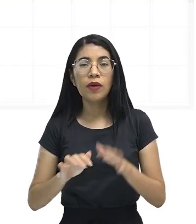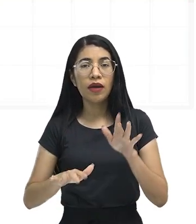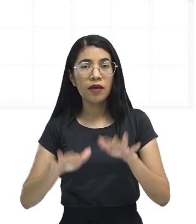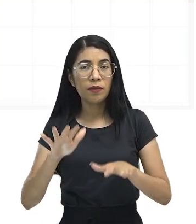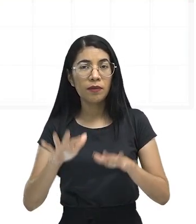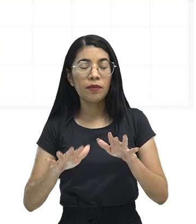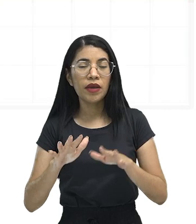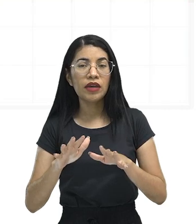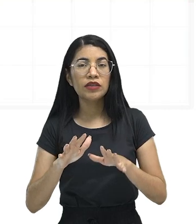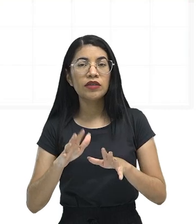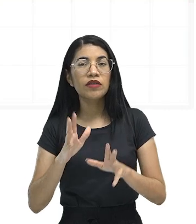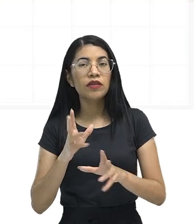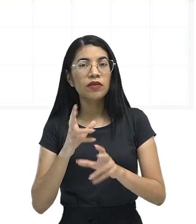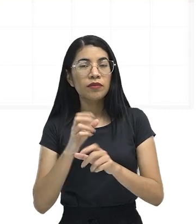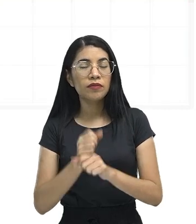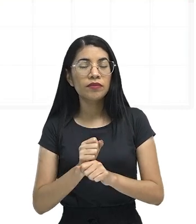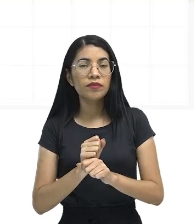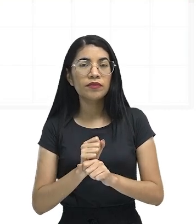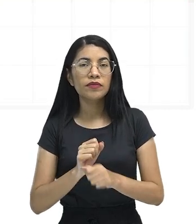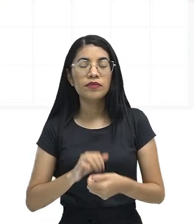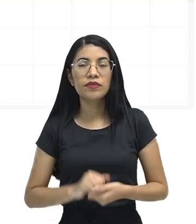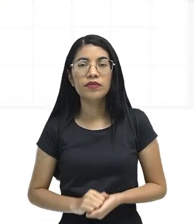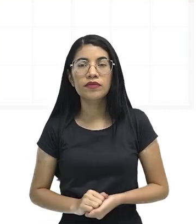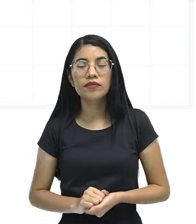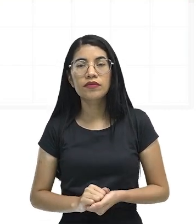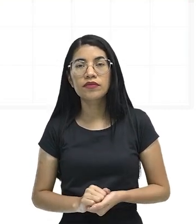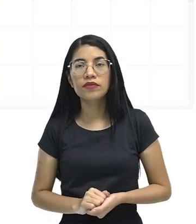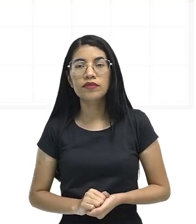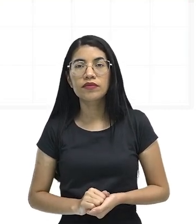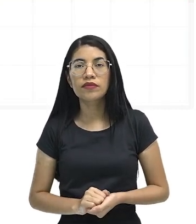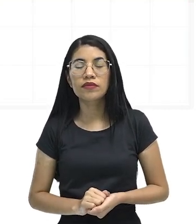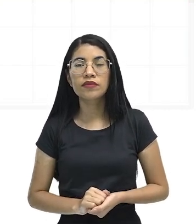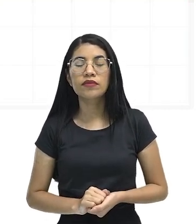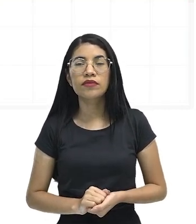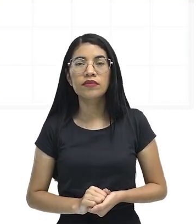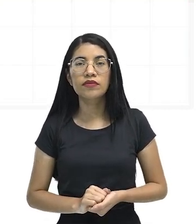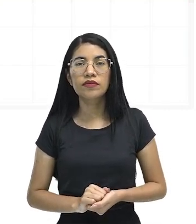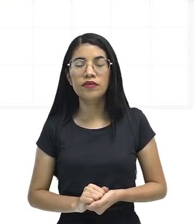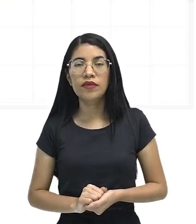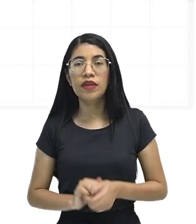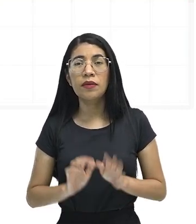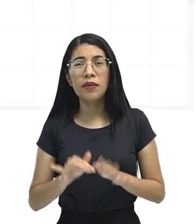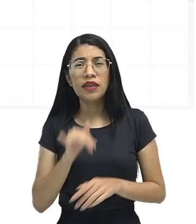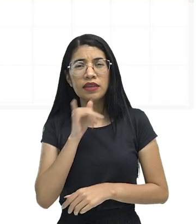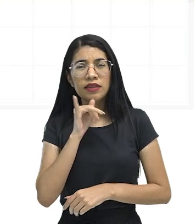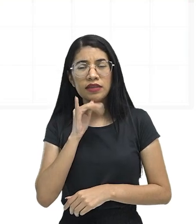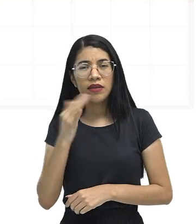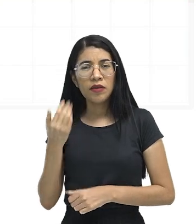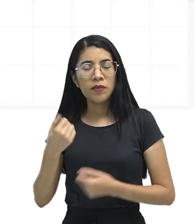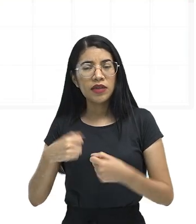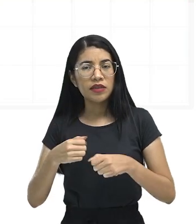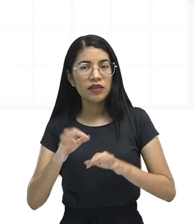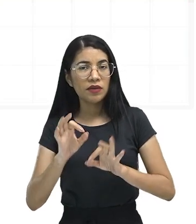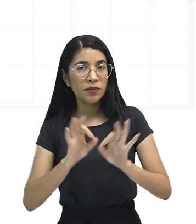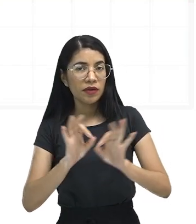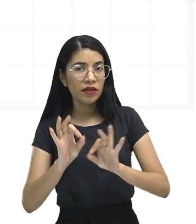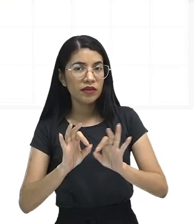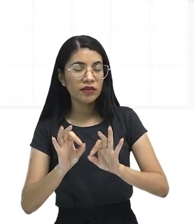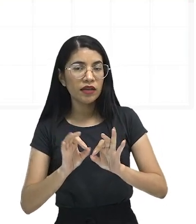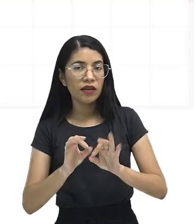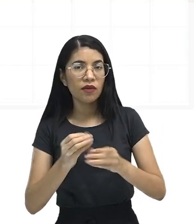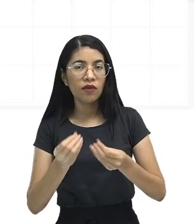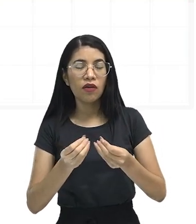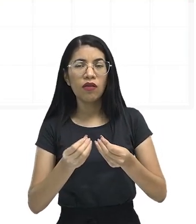será o resultado desse somatório, tá? Professor, nesse caso a gente precisa organizar